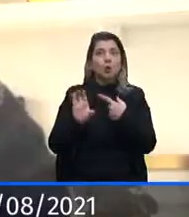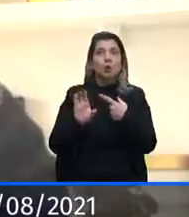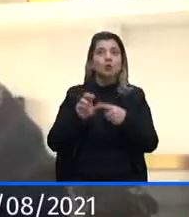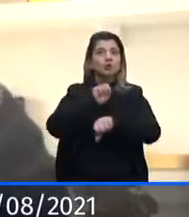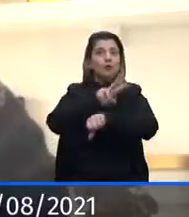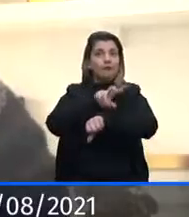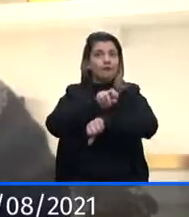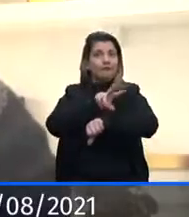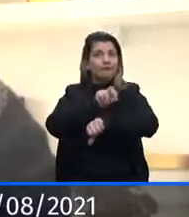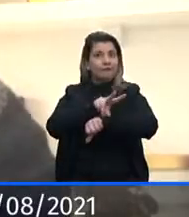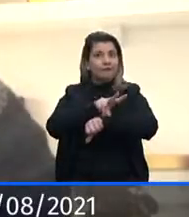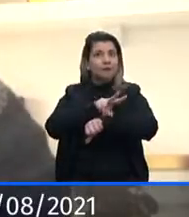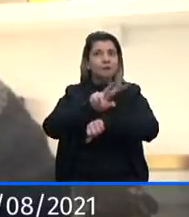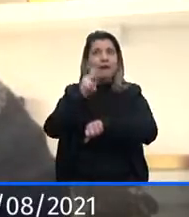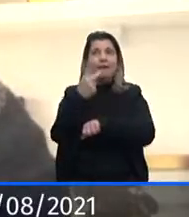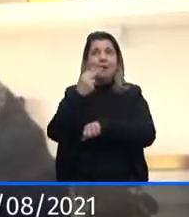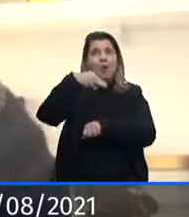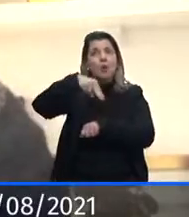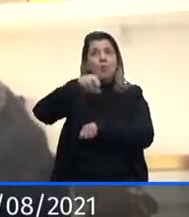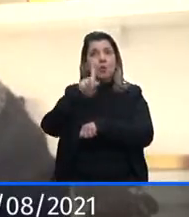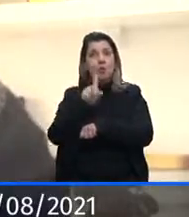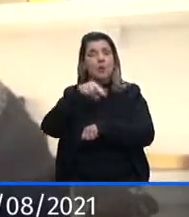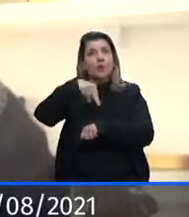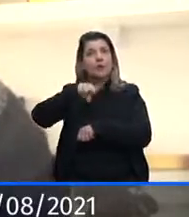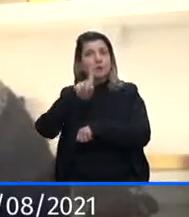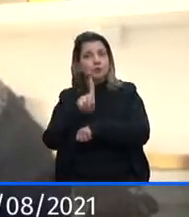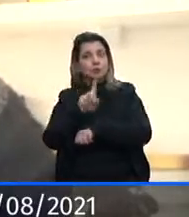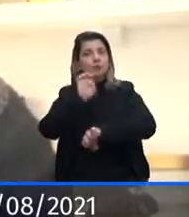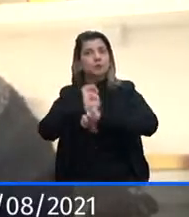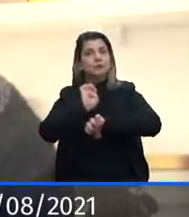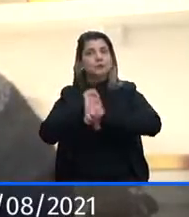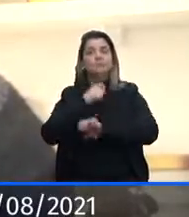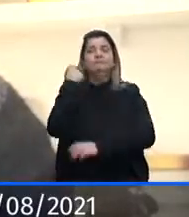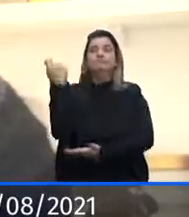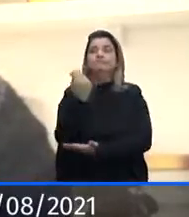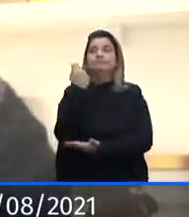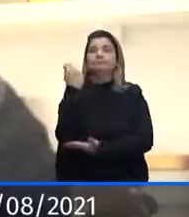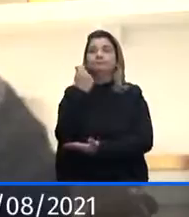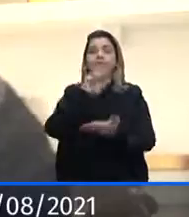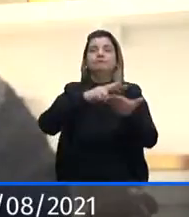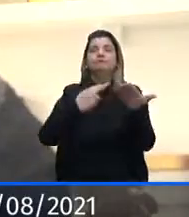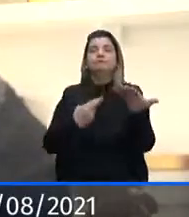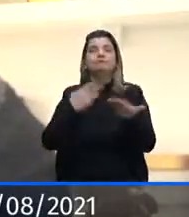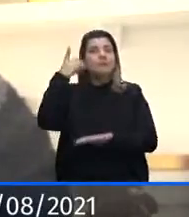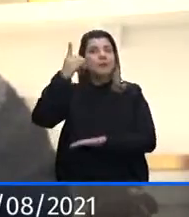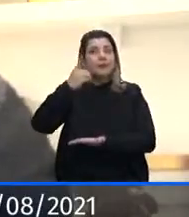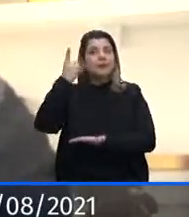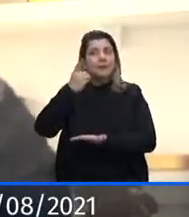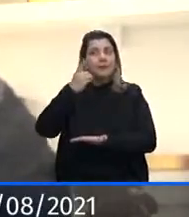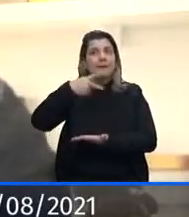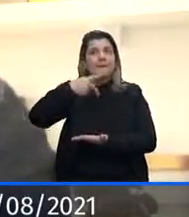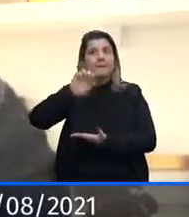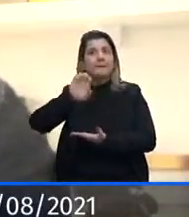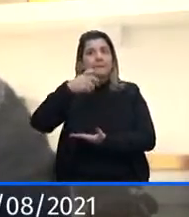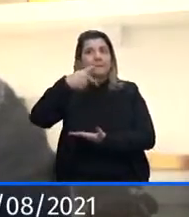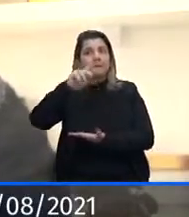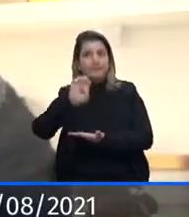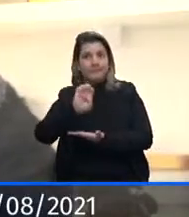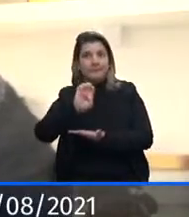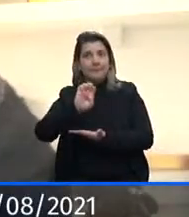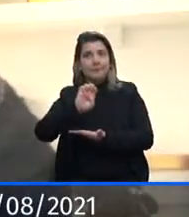H1N1 no âmbito da rede pública do Estado do Rio Grande do Sul. Relator, deputado Pepe